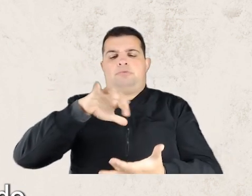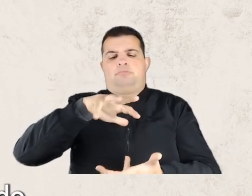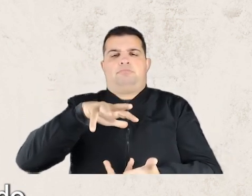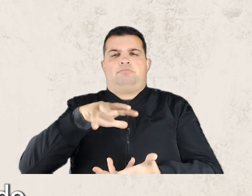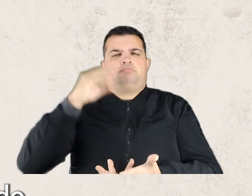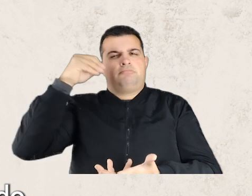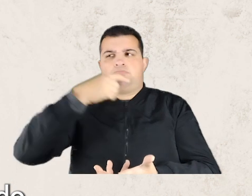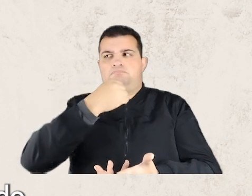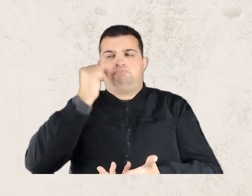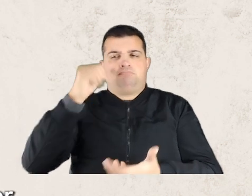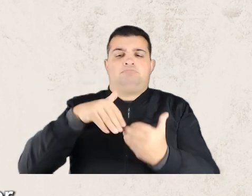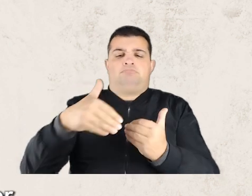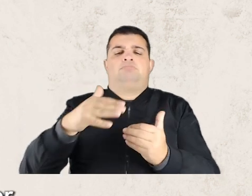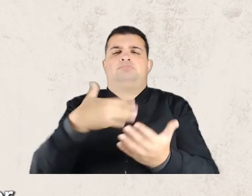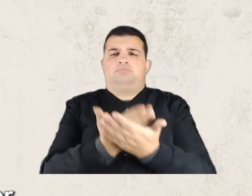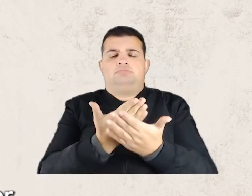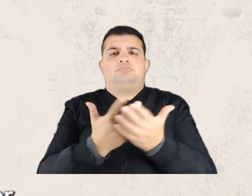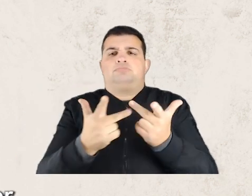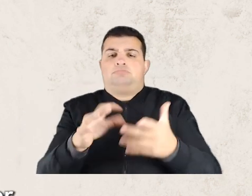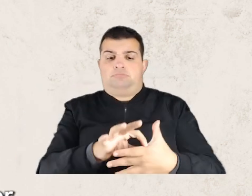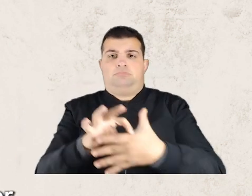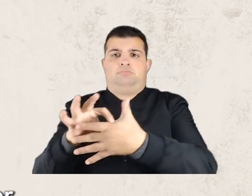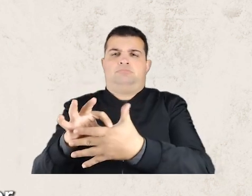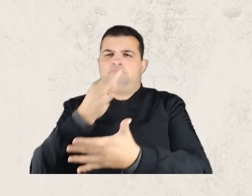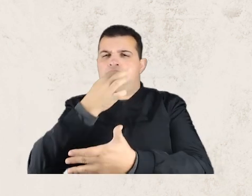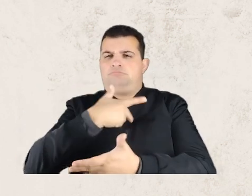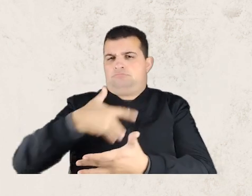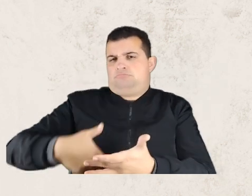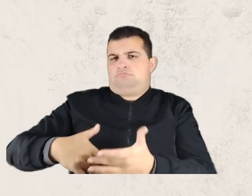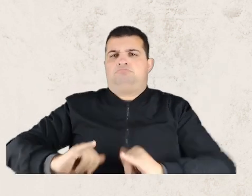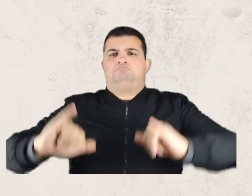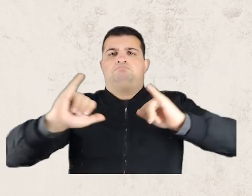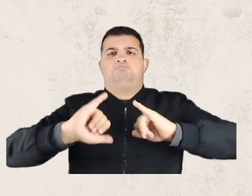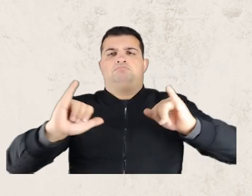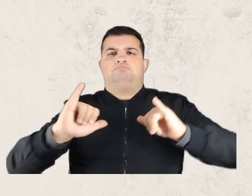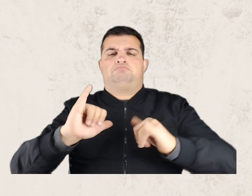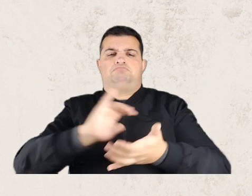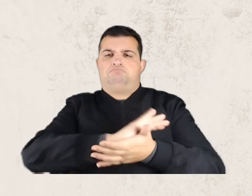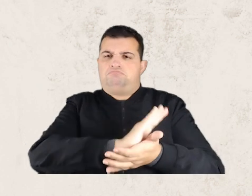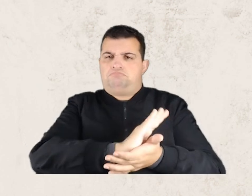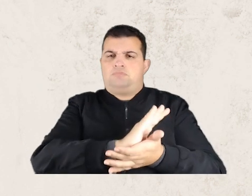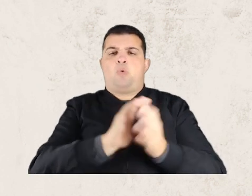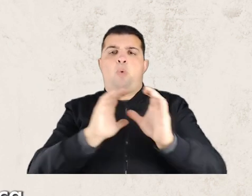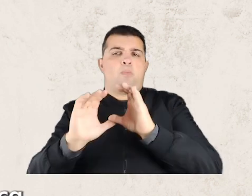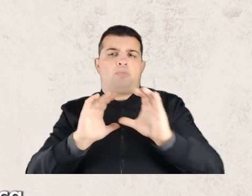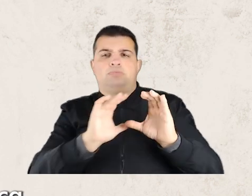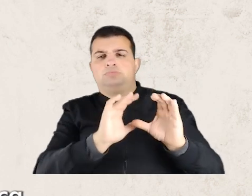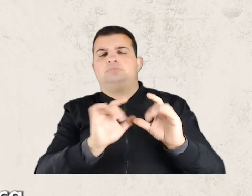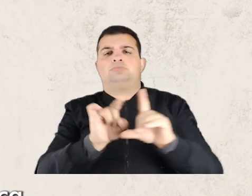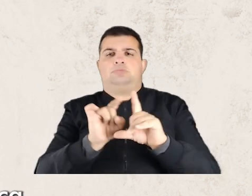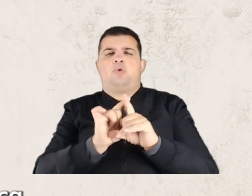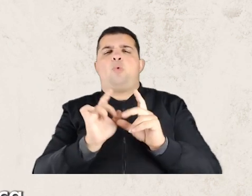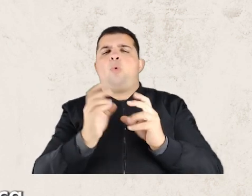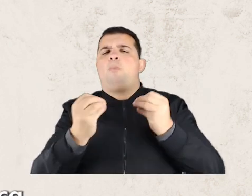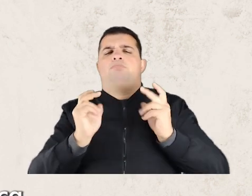história, mas um longo passado. A psicologia social só vai se desenvolver como campo científico depois da Primeira Guerra Mundial, quando